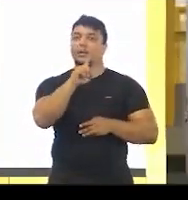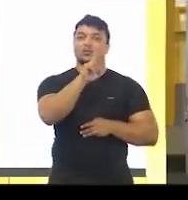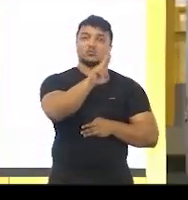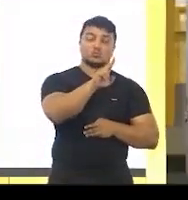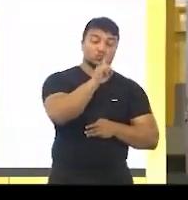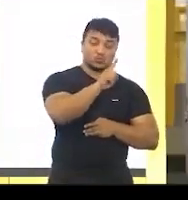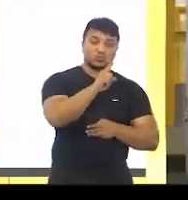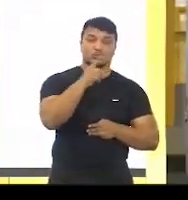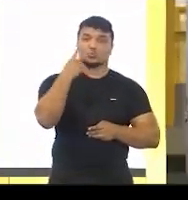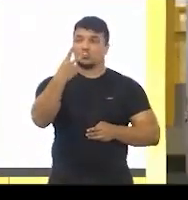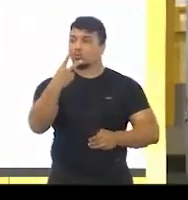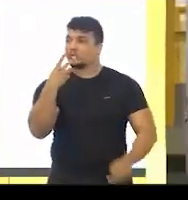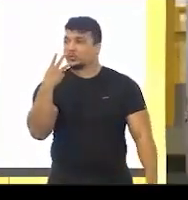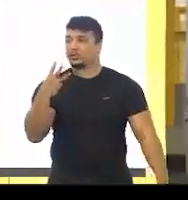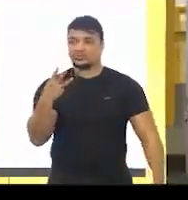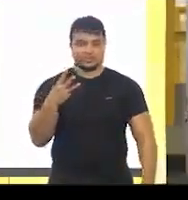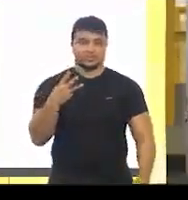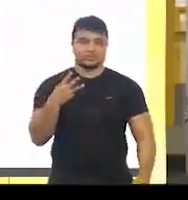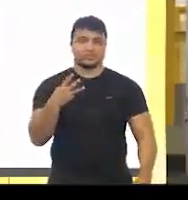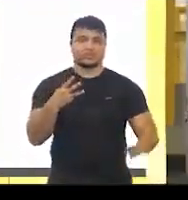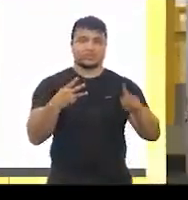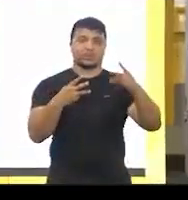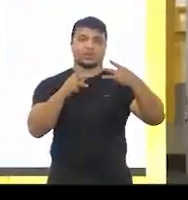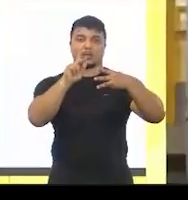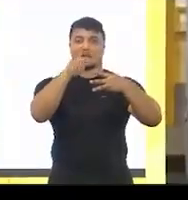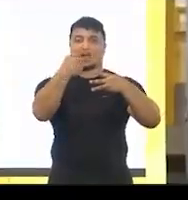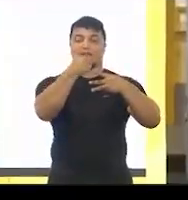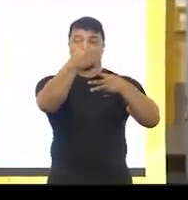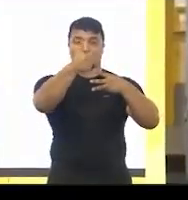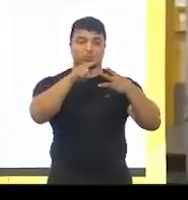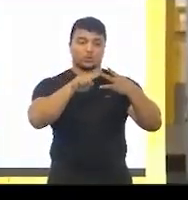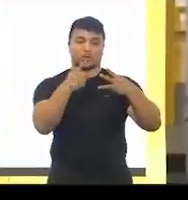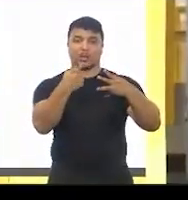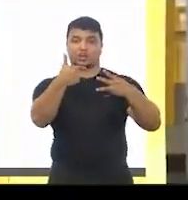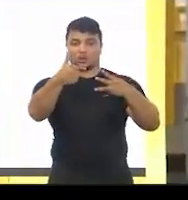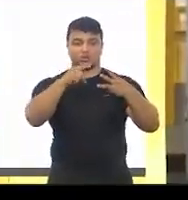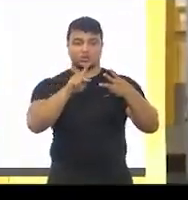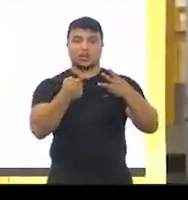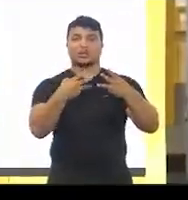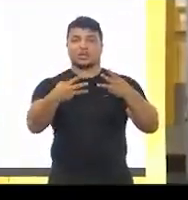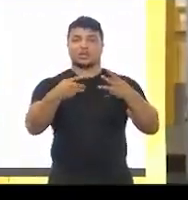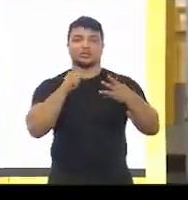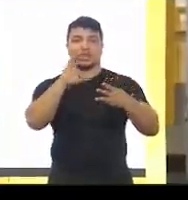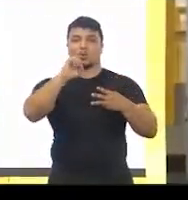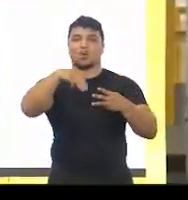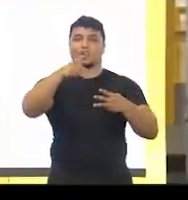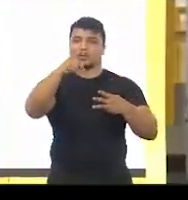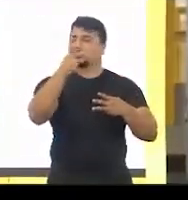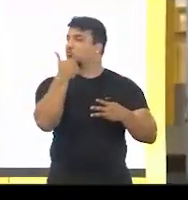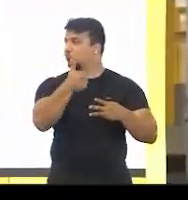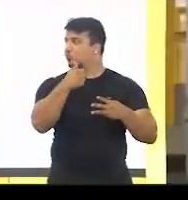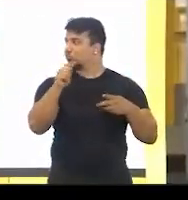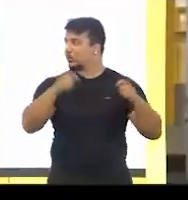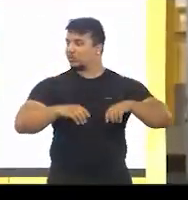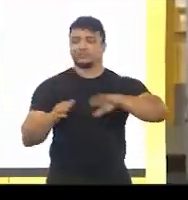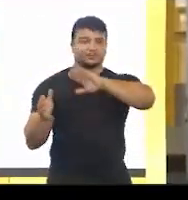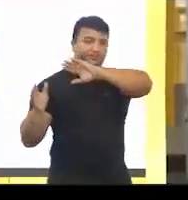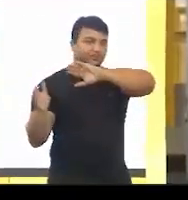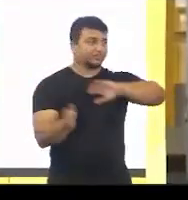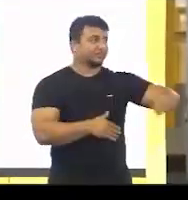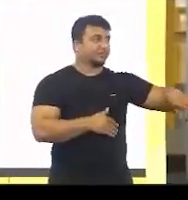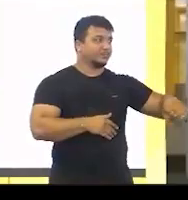1, habilidade 2 e habilidade 3. Repara, filosofia é forte na competência 1.